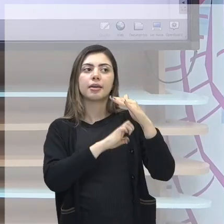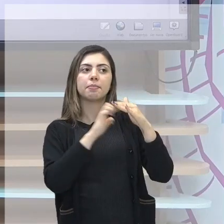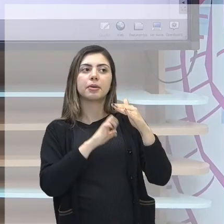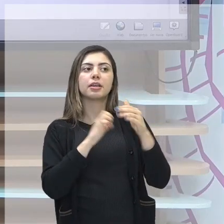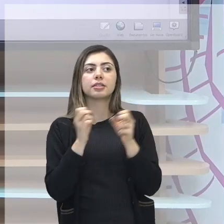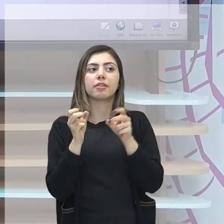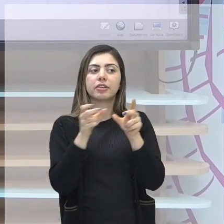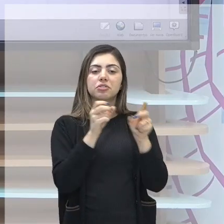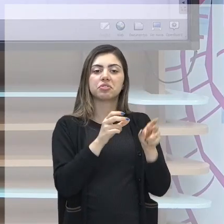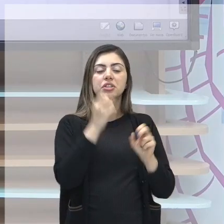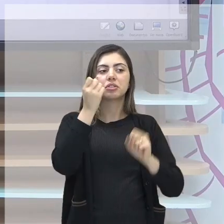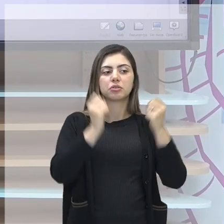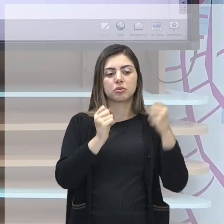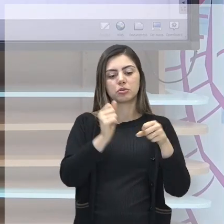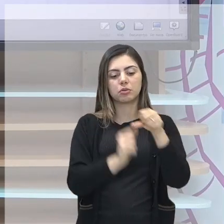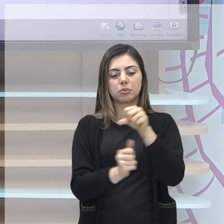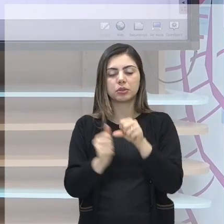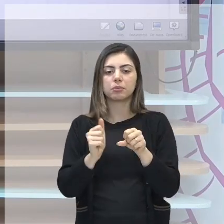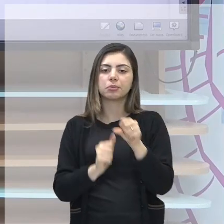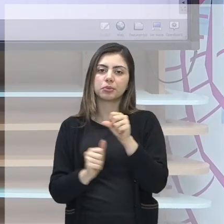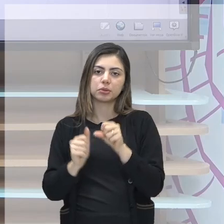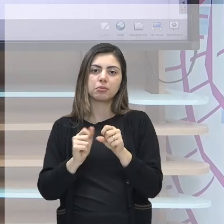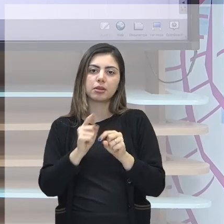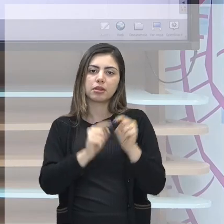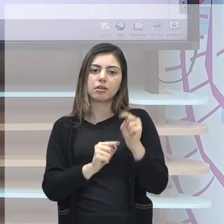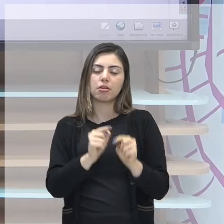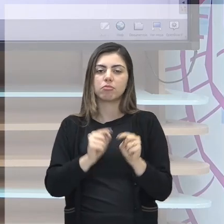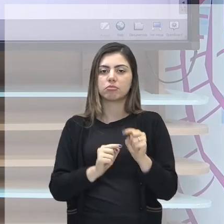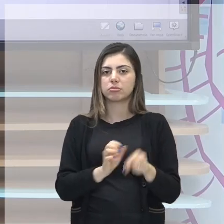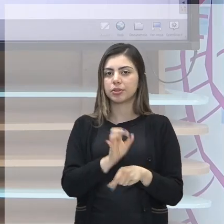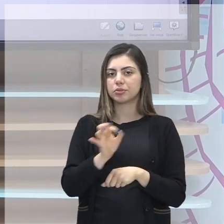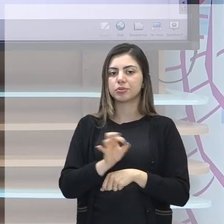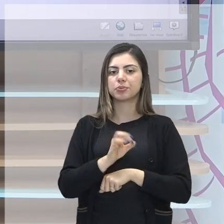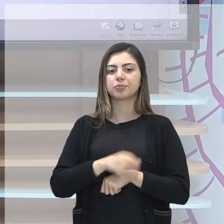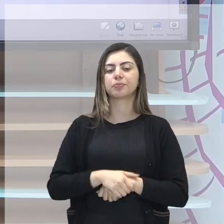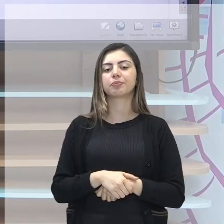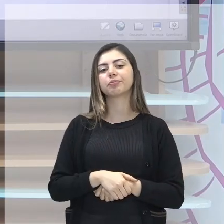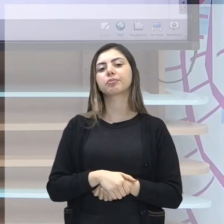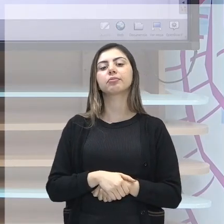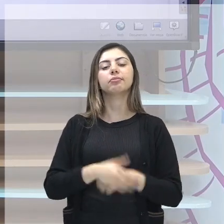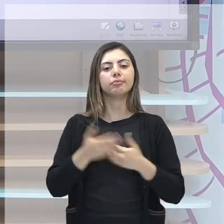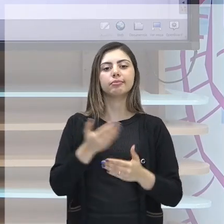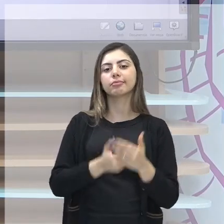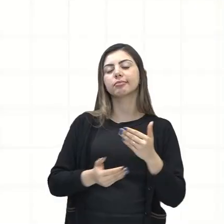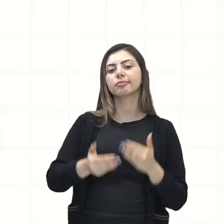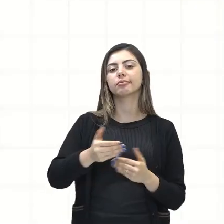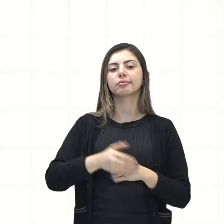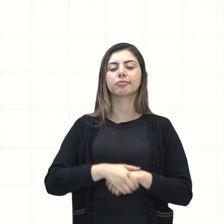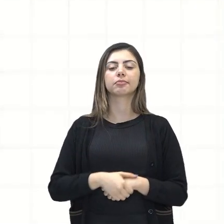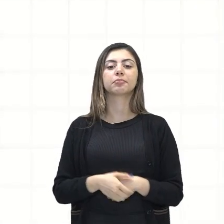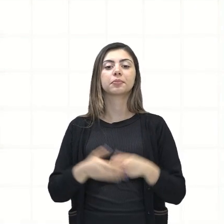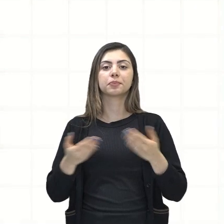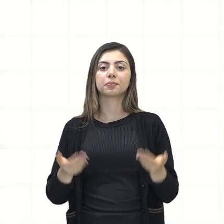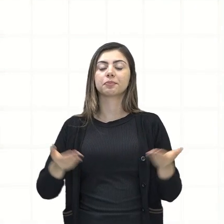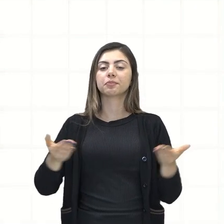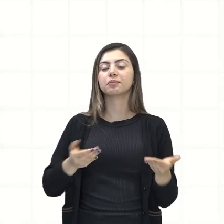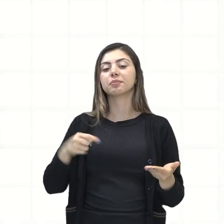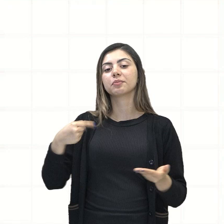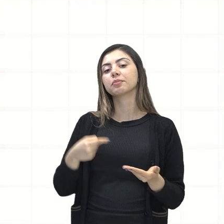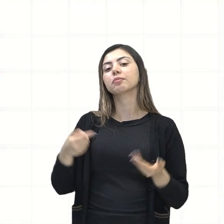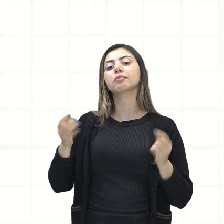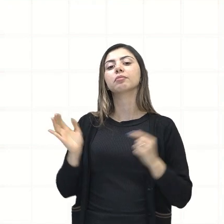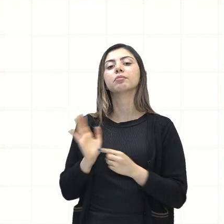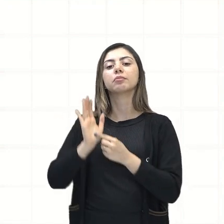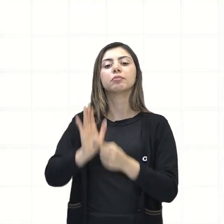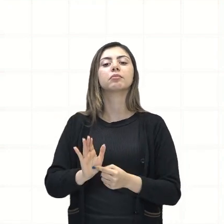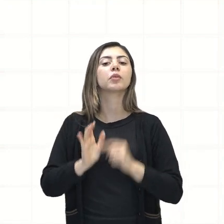para consumir ali já os produtos mais industrializados, certo? Bem, dando continuidade, a partir desse momento eu quero apontar